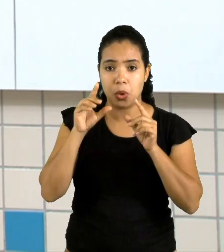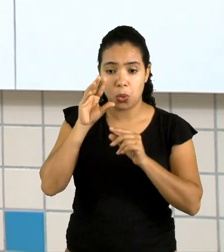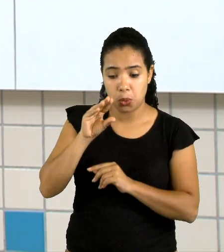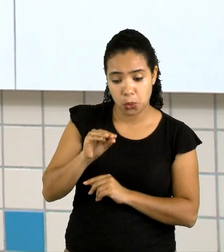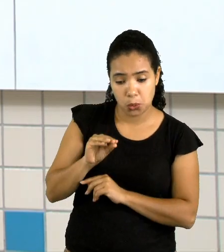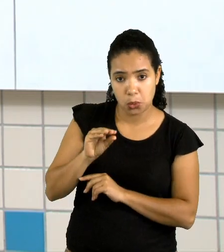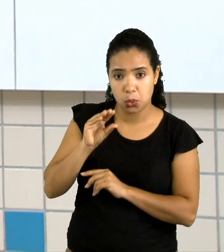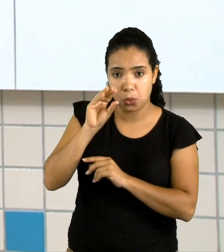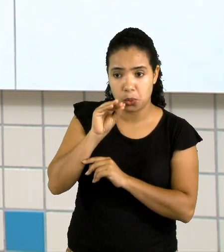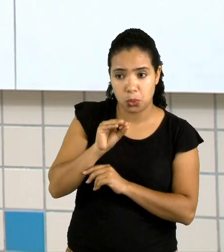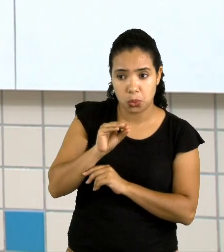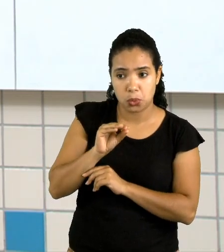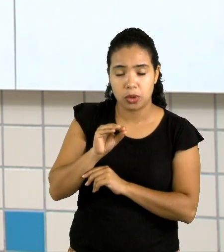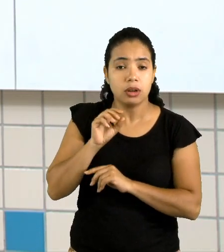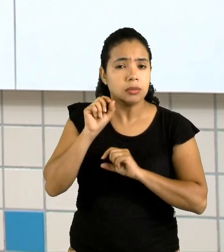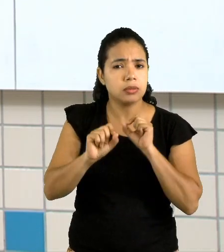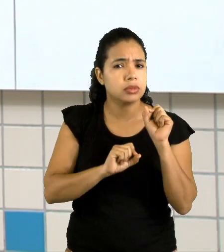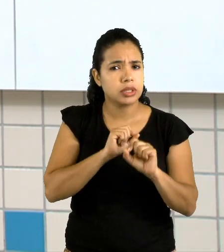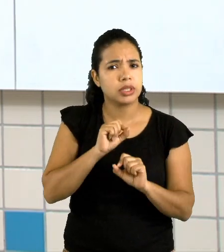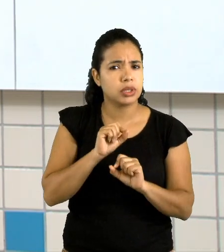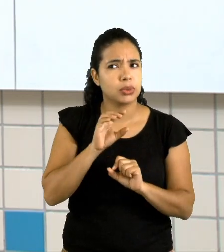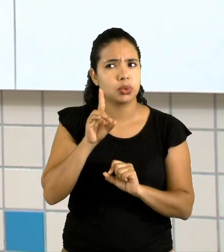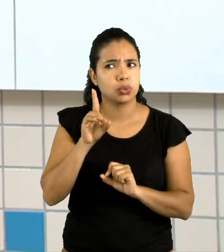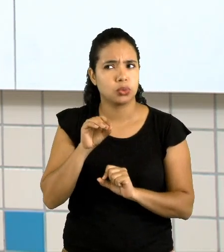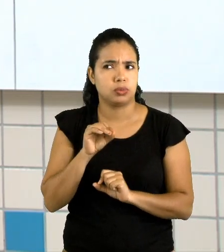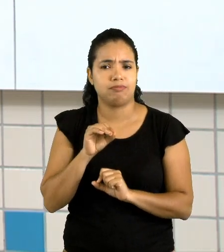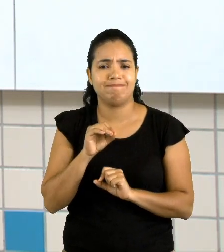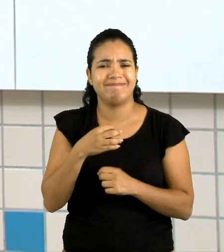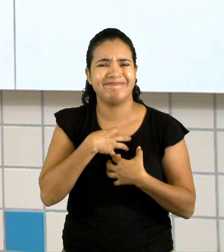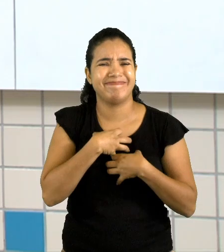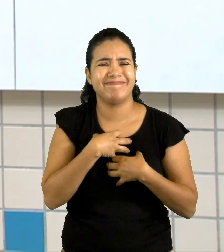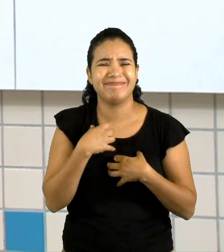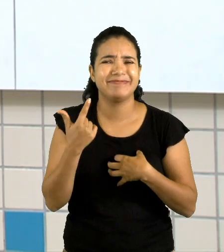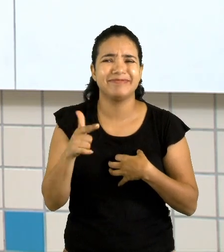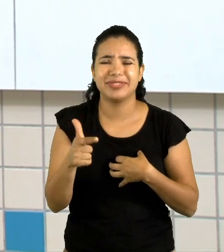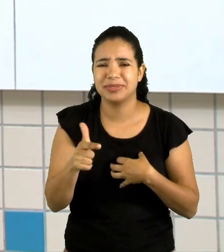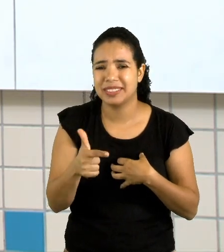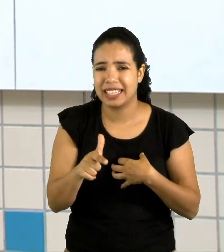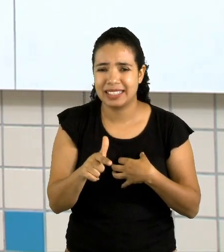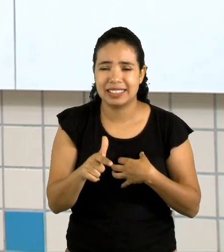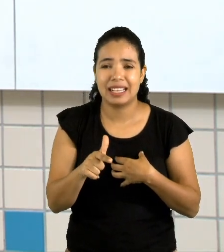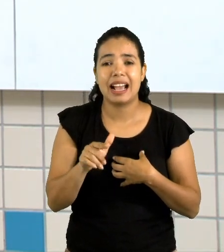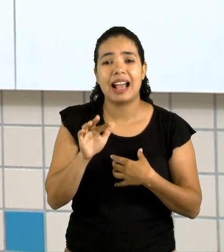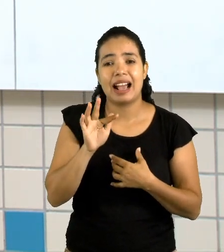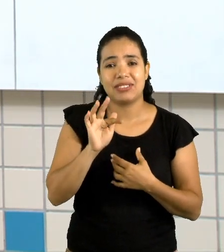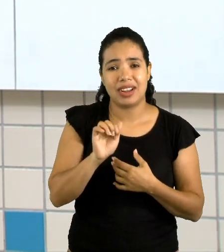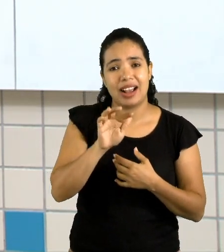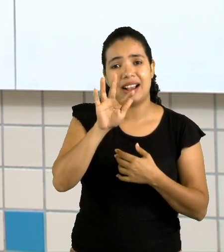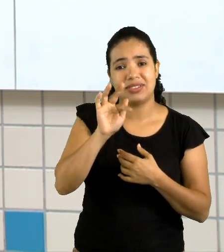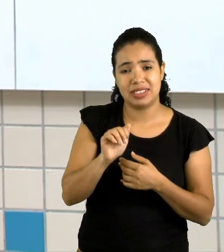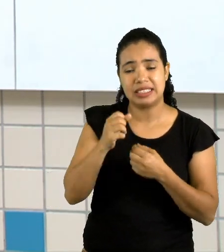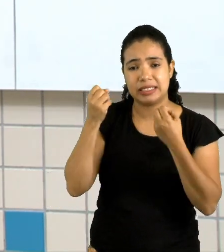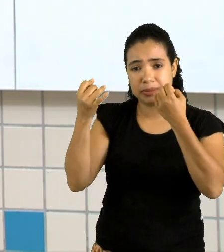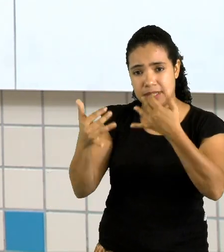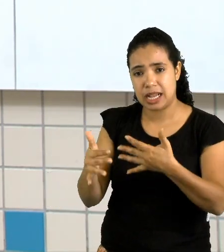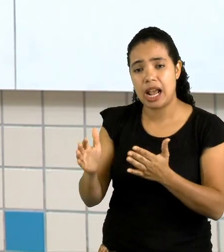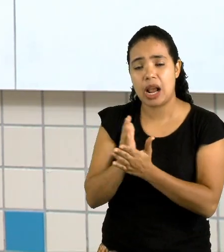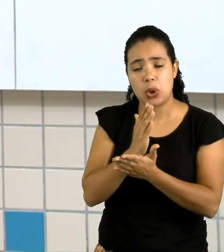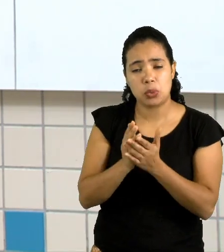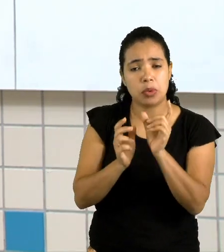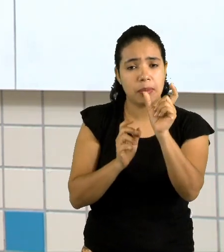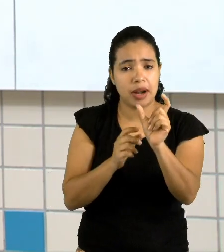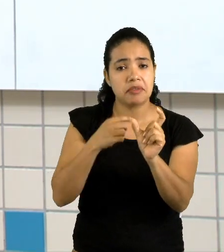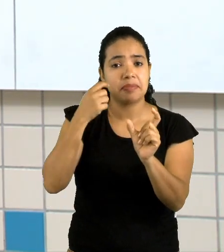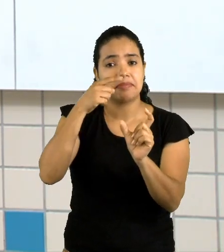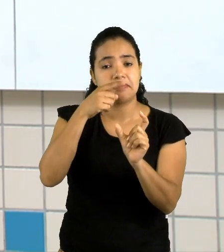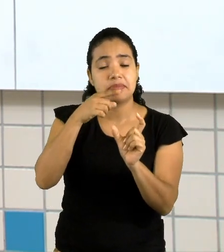dó? Dó o quê? Não tem sentido. Foi como a Fava disse, tem palavras que necessitam do